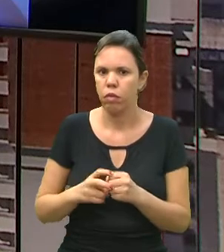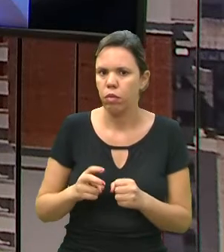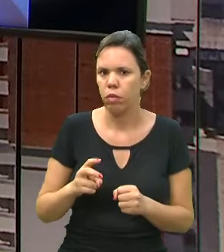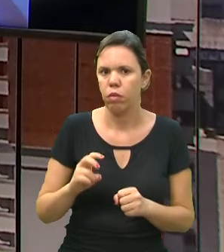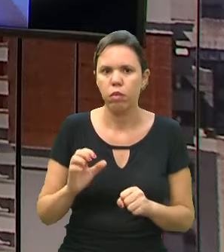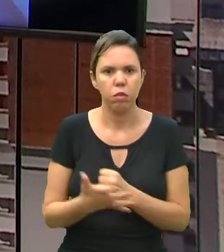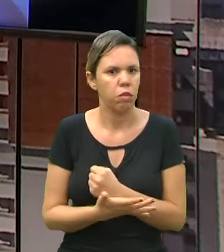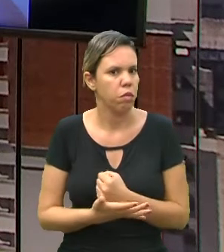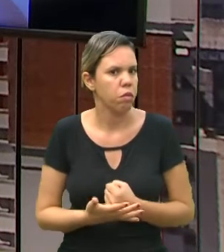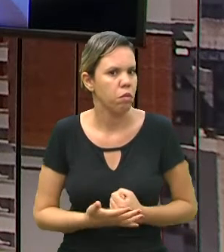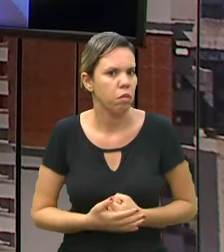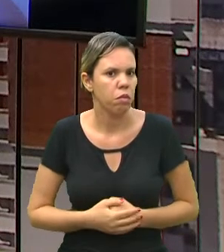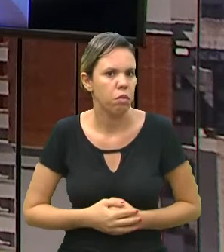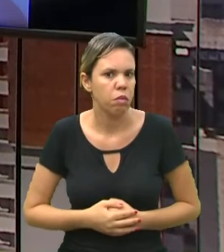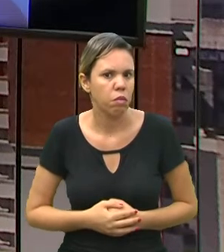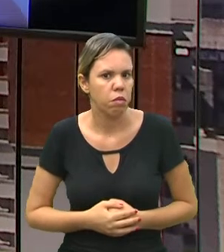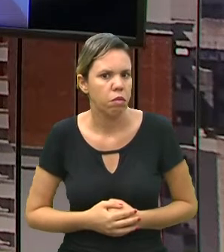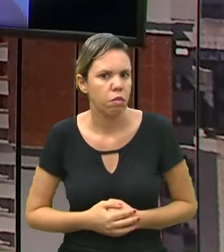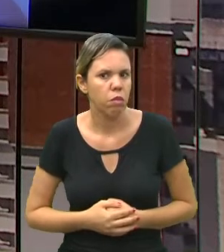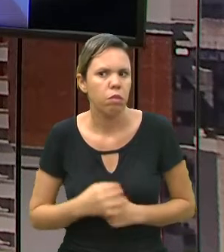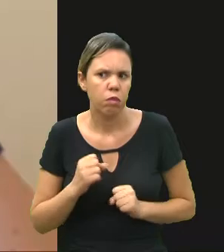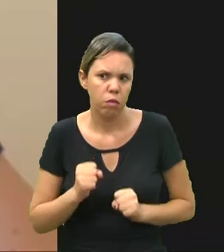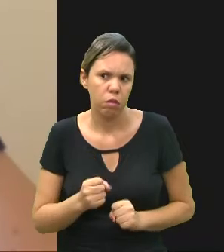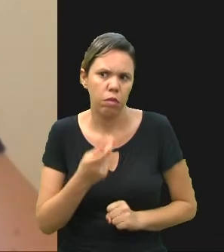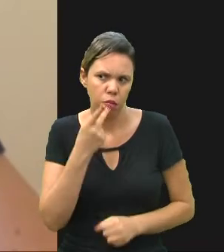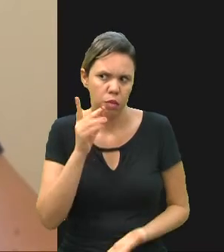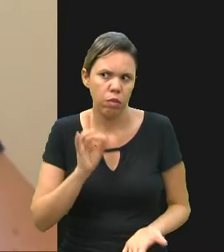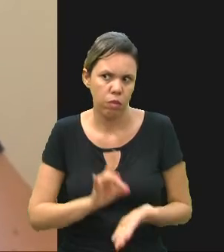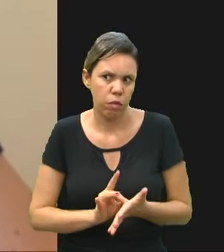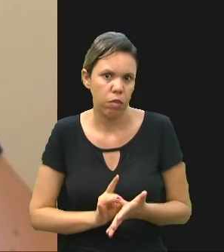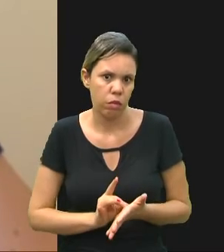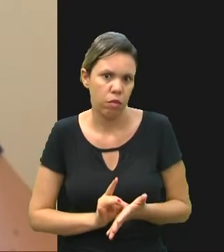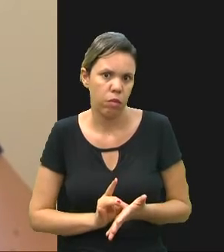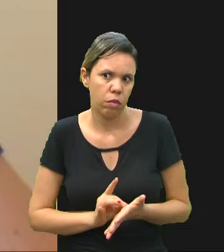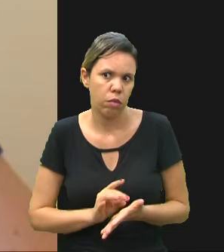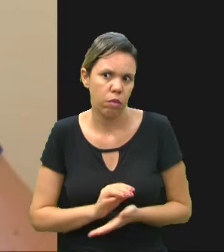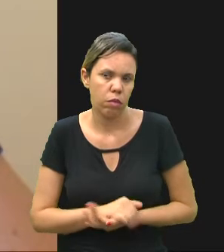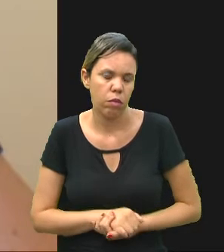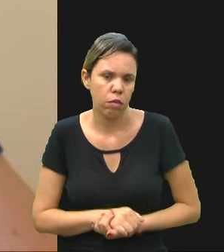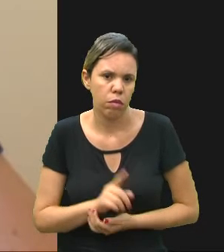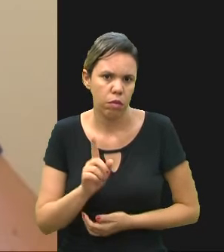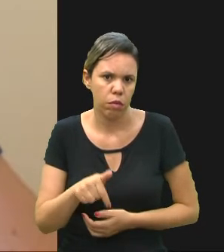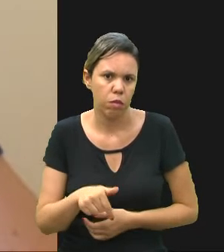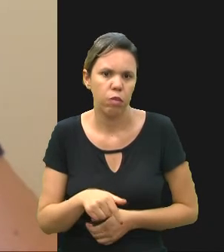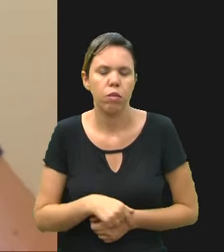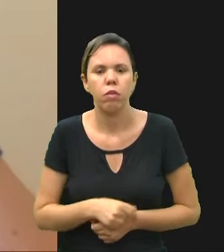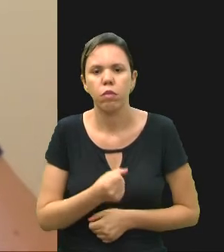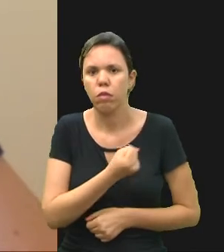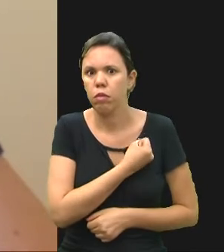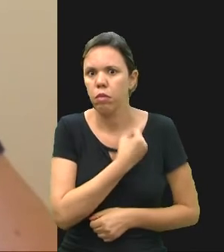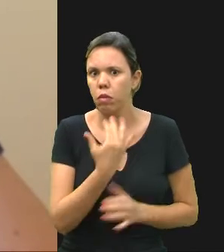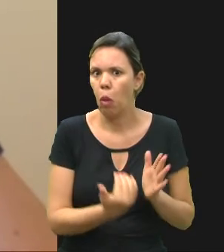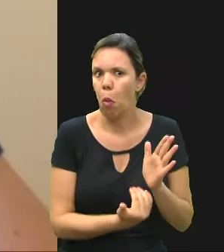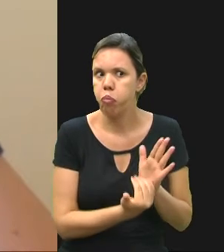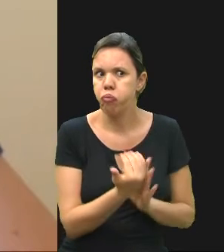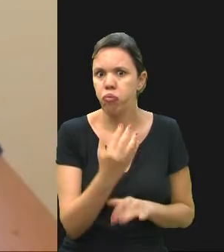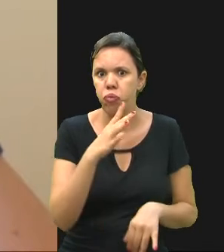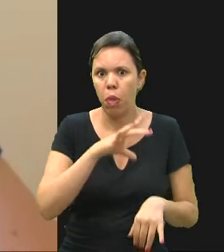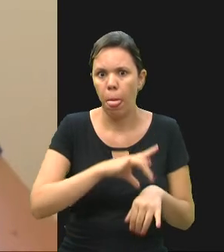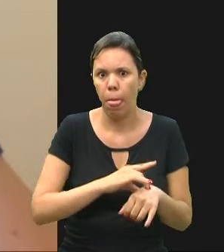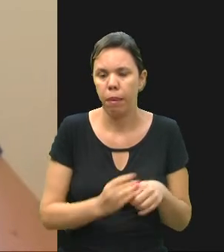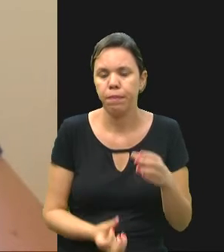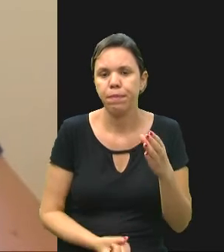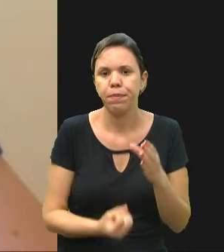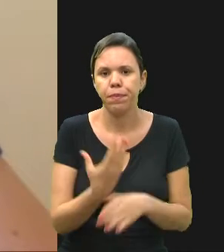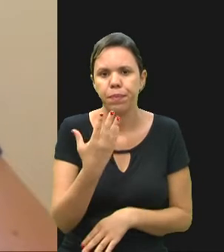como o Covid-19? A gente pode afirmar, Mariana, que esse número exorbitante de